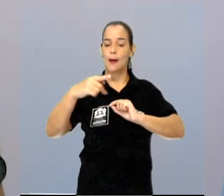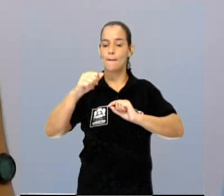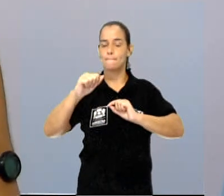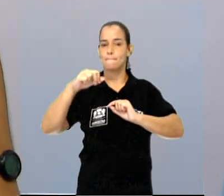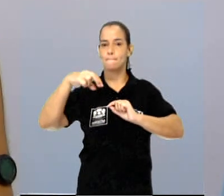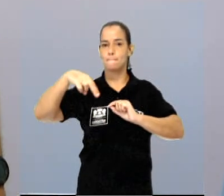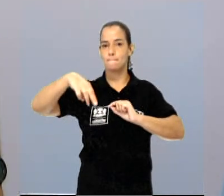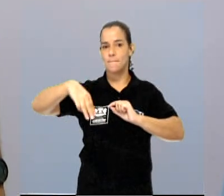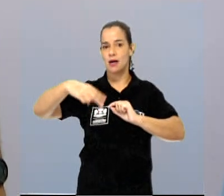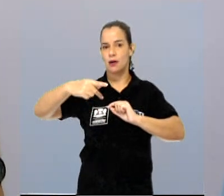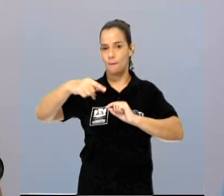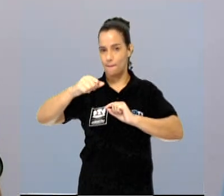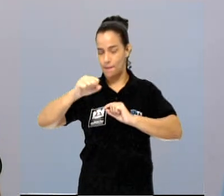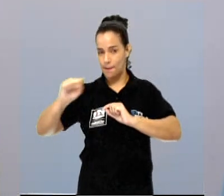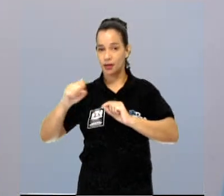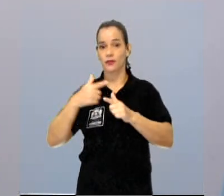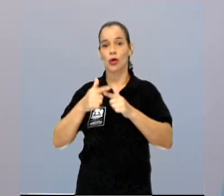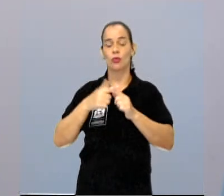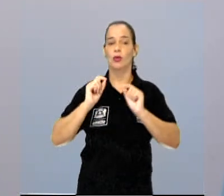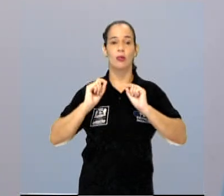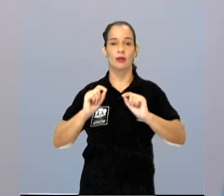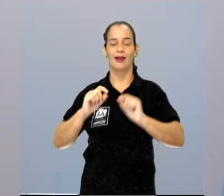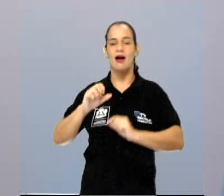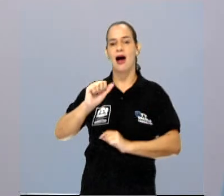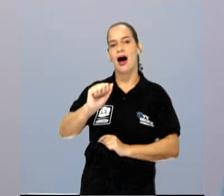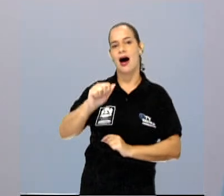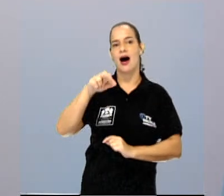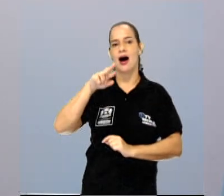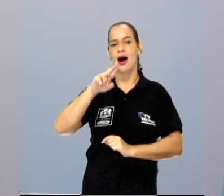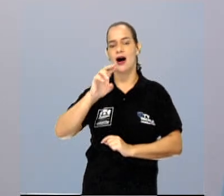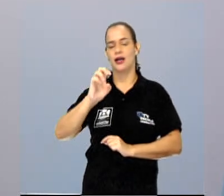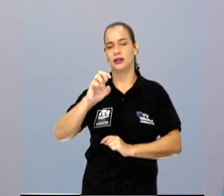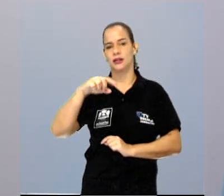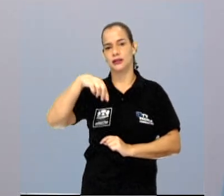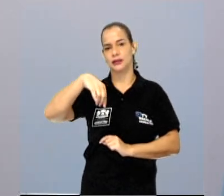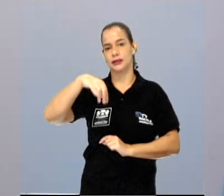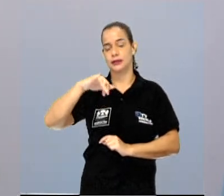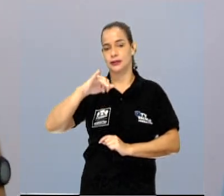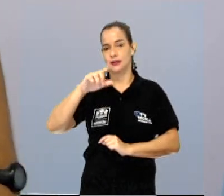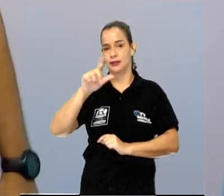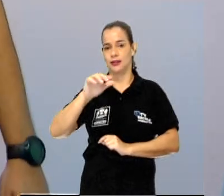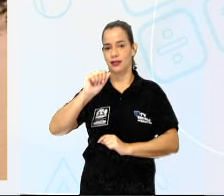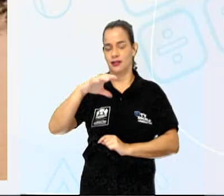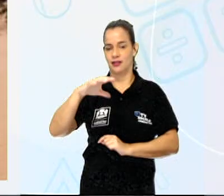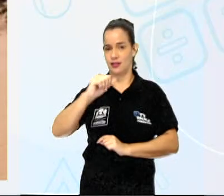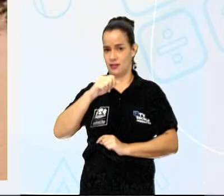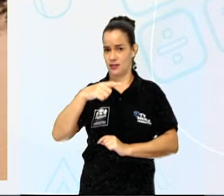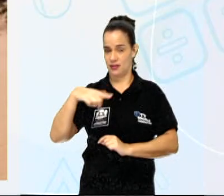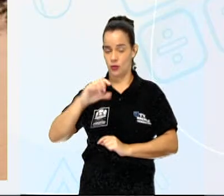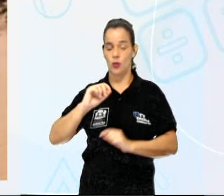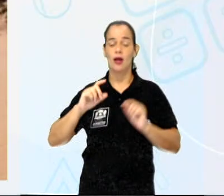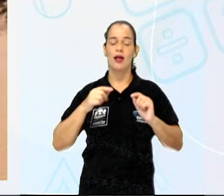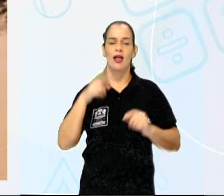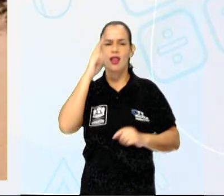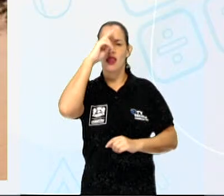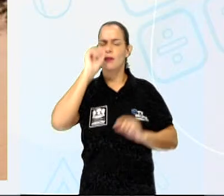Pampas, é um problema chamado de arenização. Arenização lembra areia,